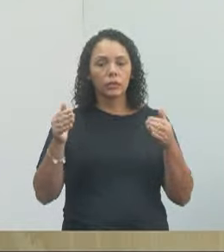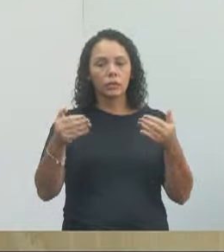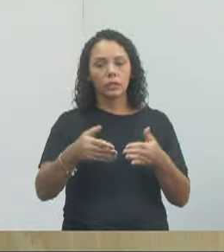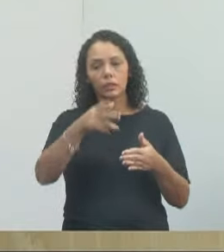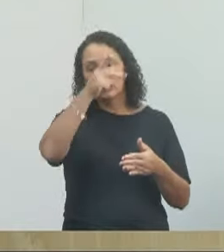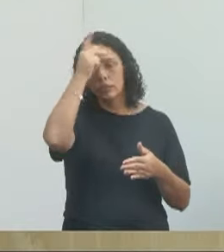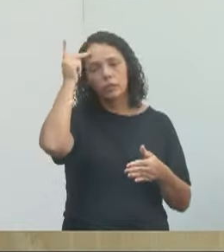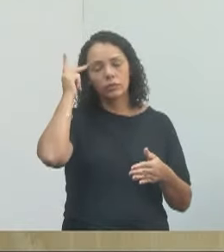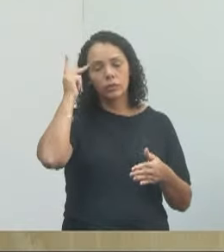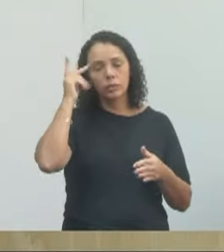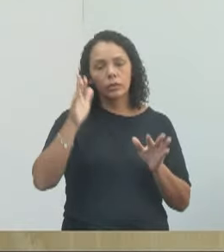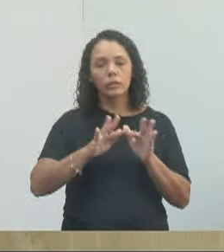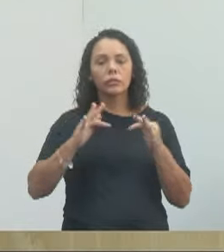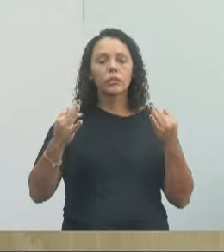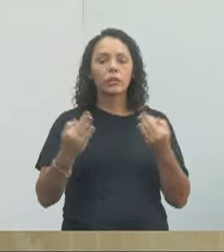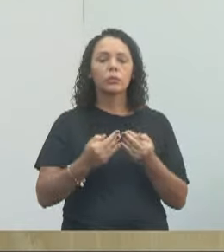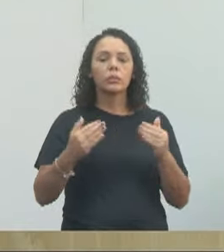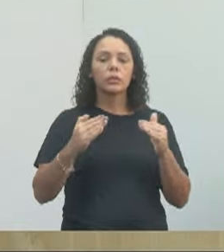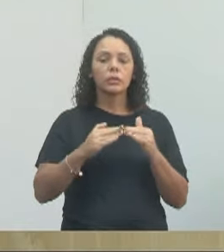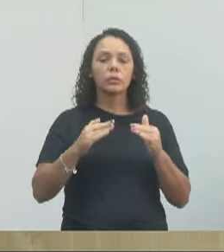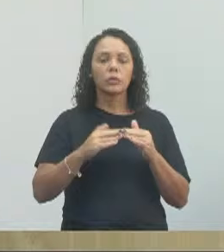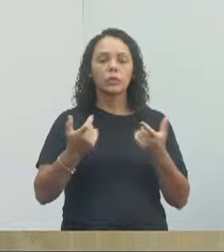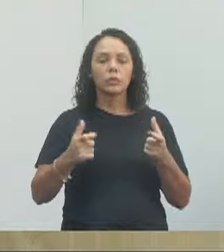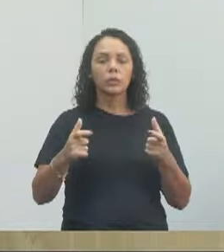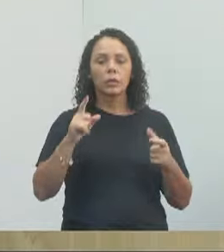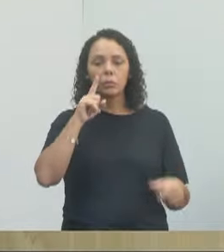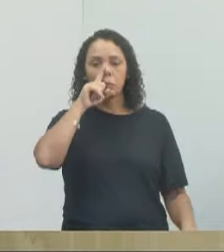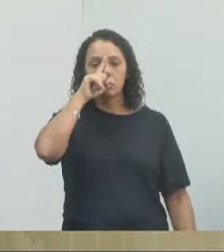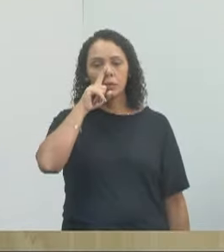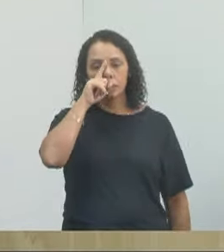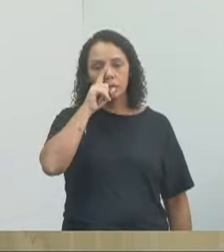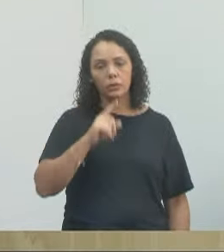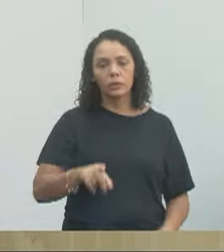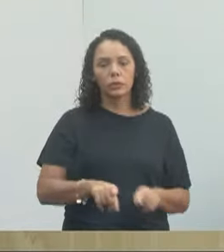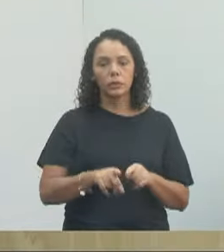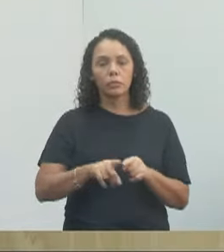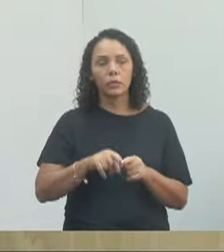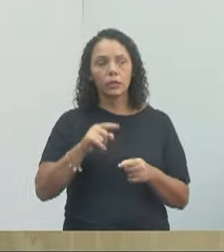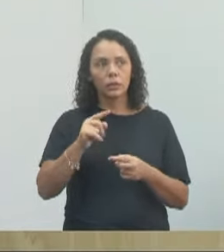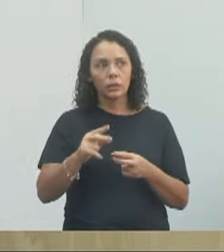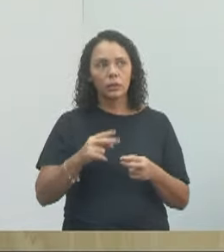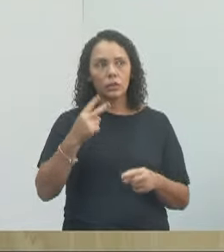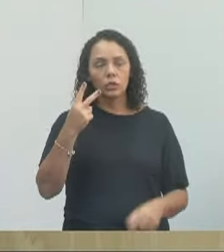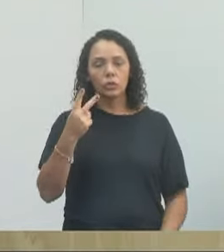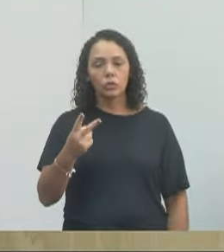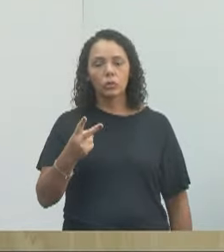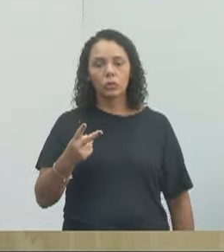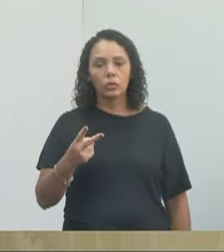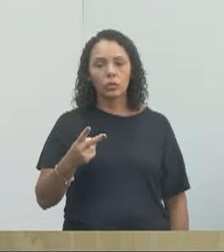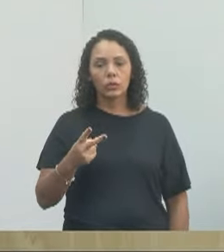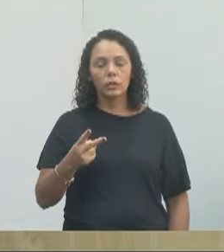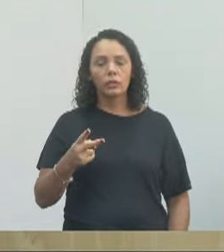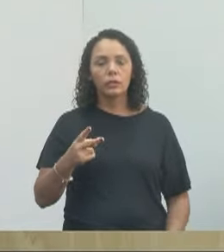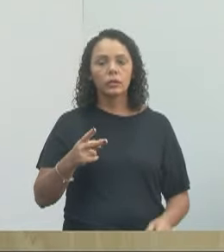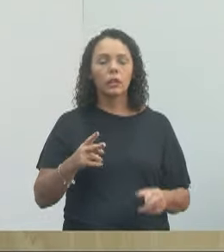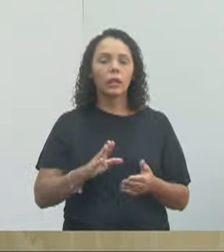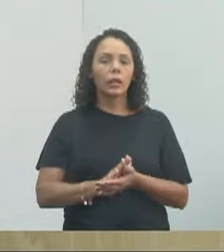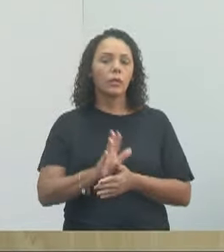atendidas pelo programa social a implantação de dois núcleos do programa vida